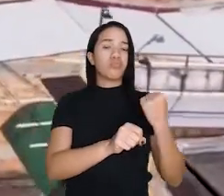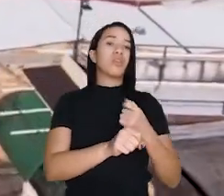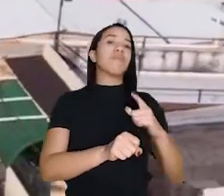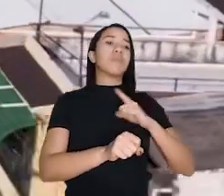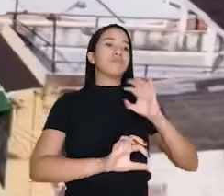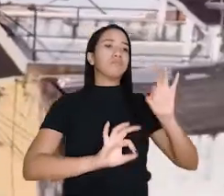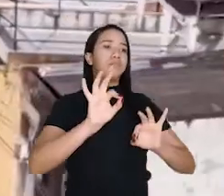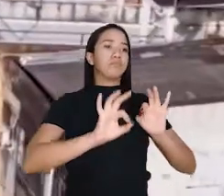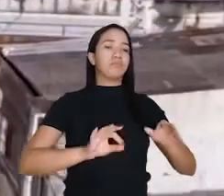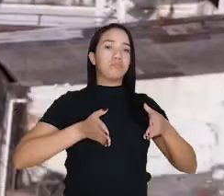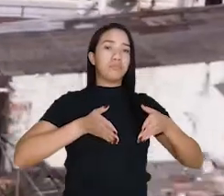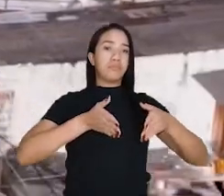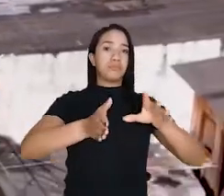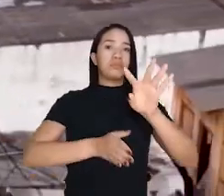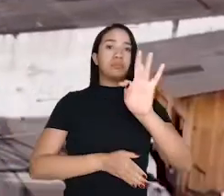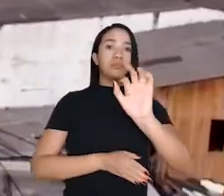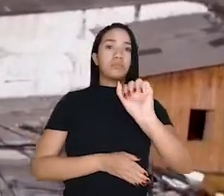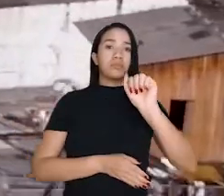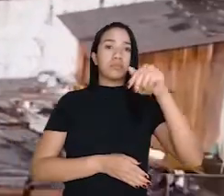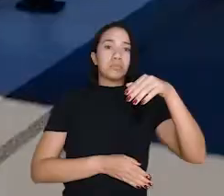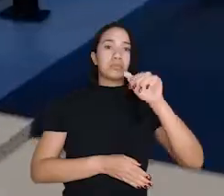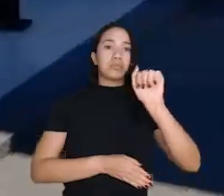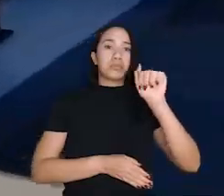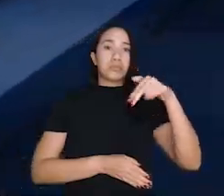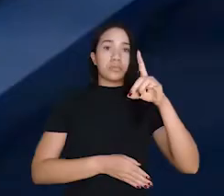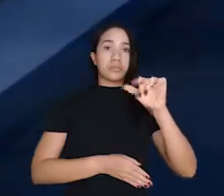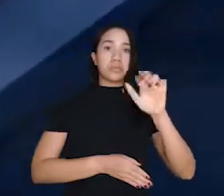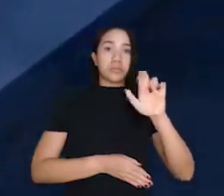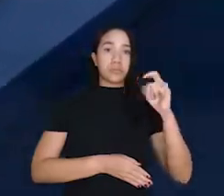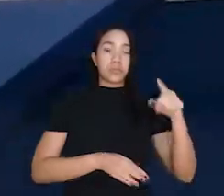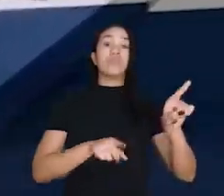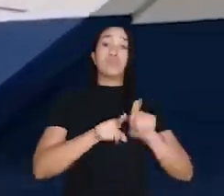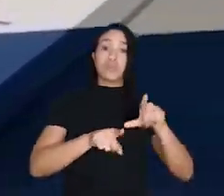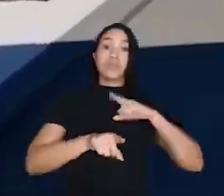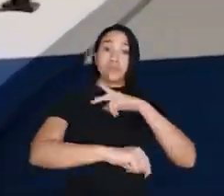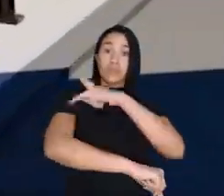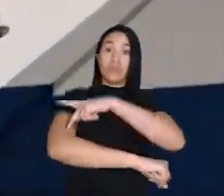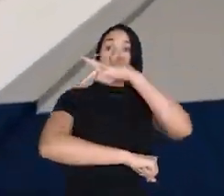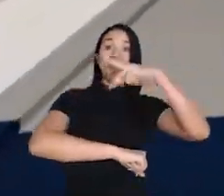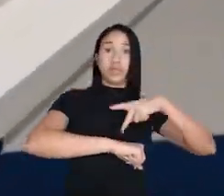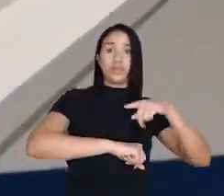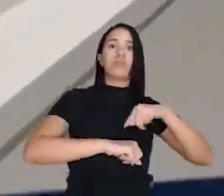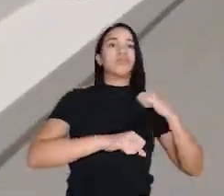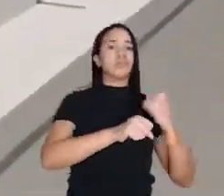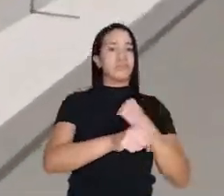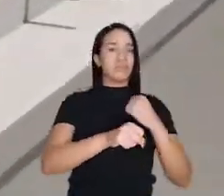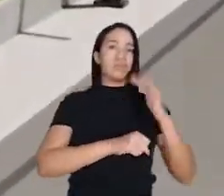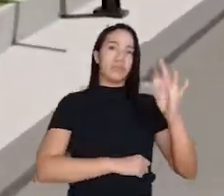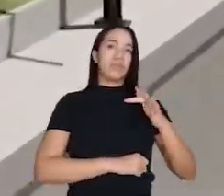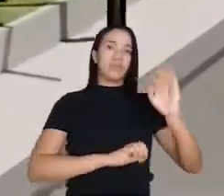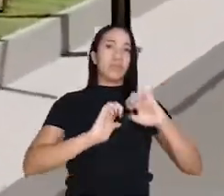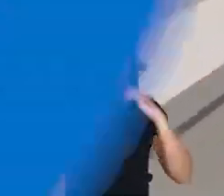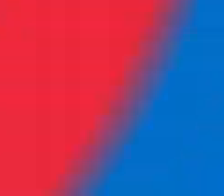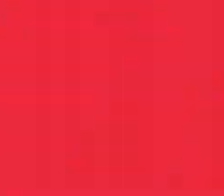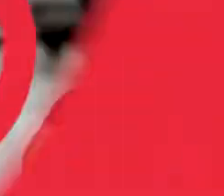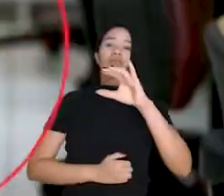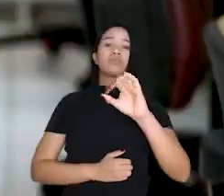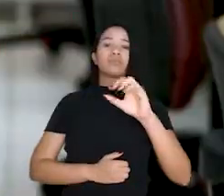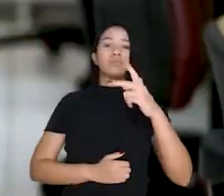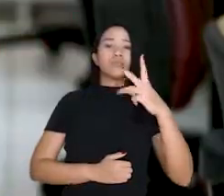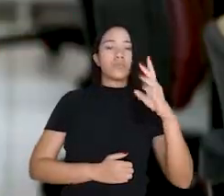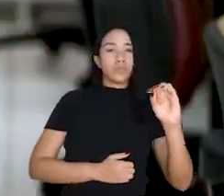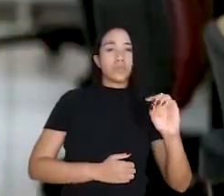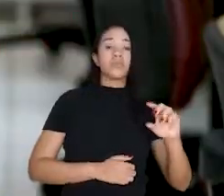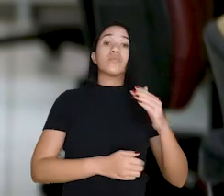serviço para a reconstrução do canal da Tamandaré, que também vai ganhar um parque linear. É mais uma obra para a COP30.